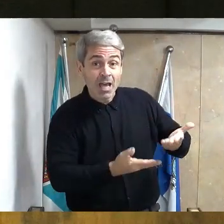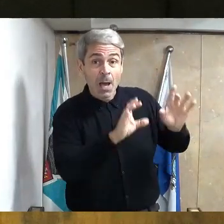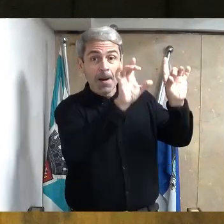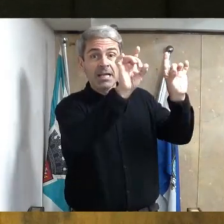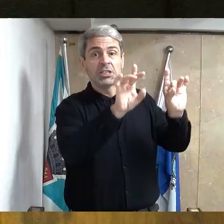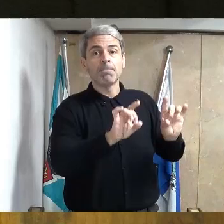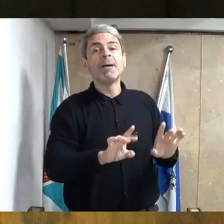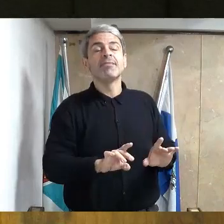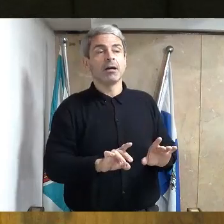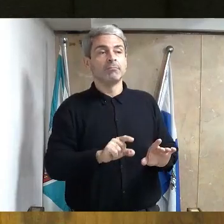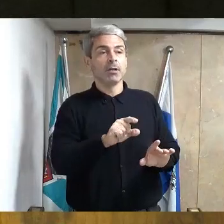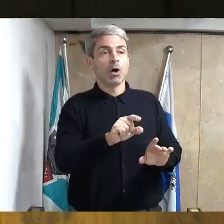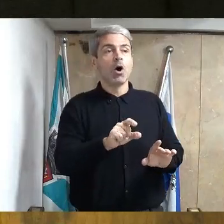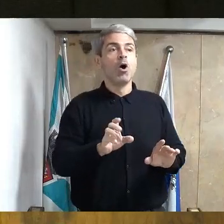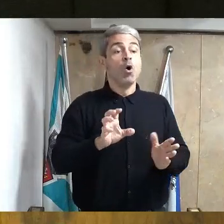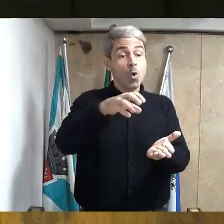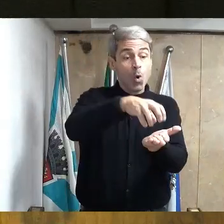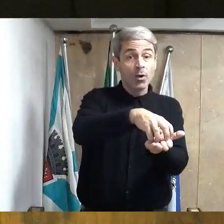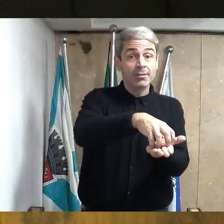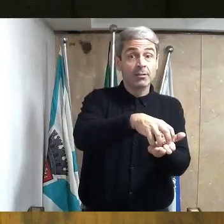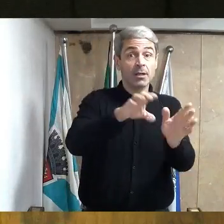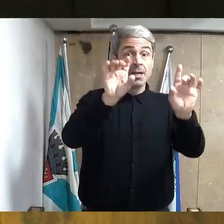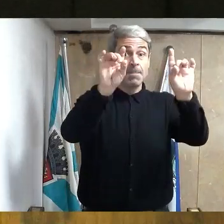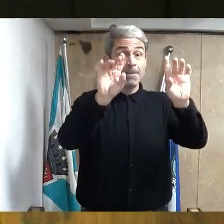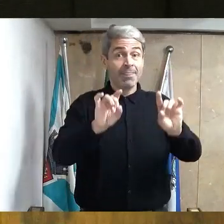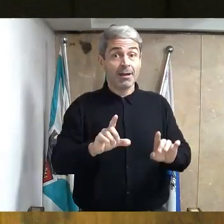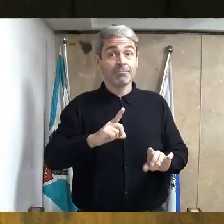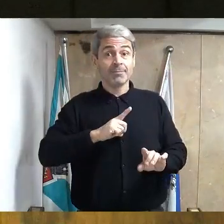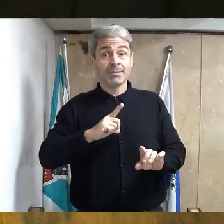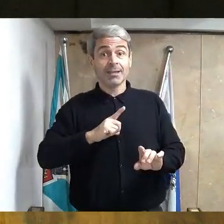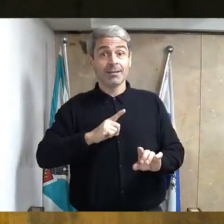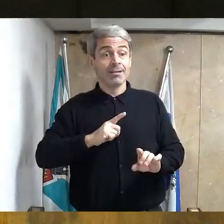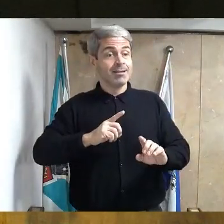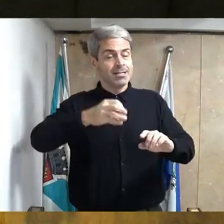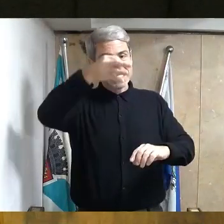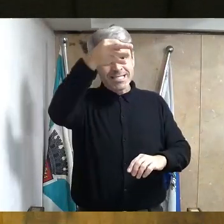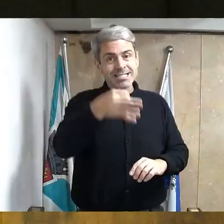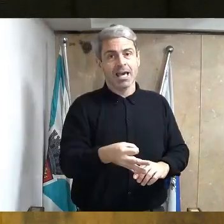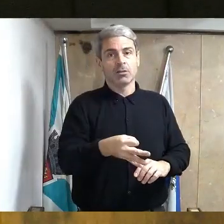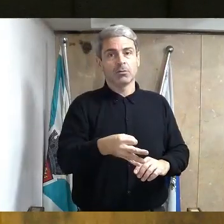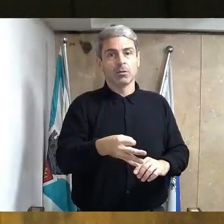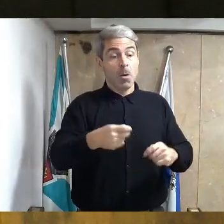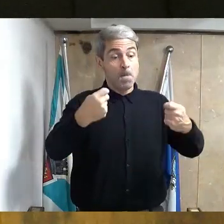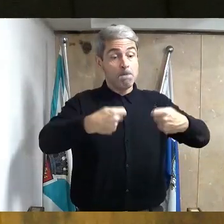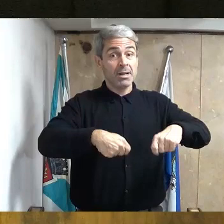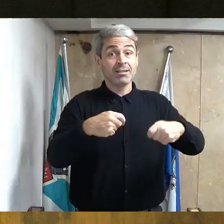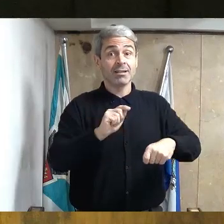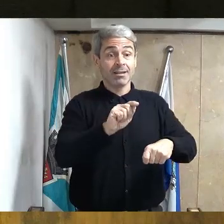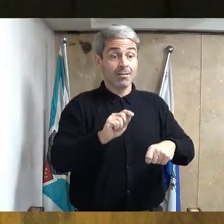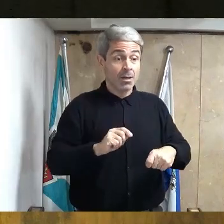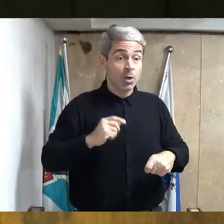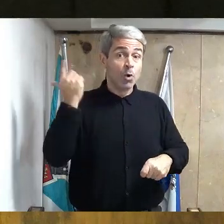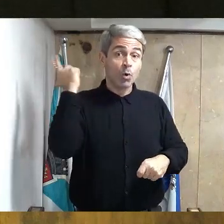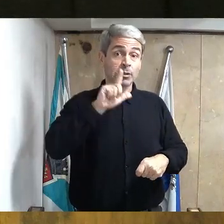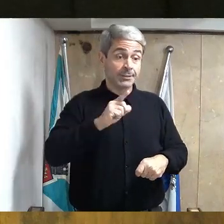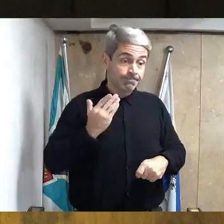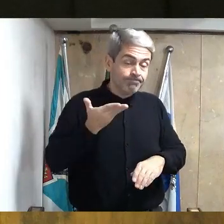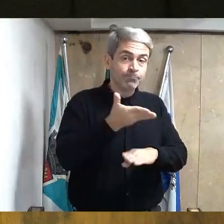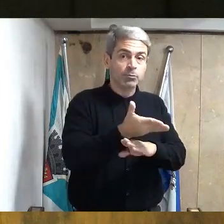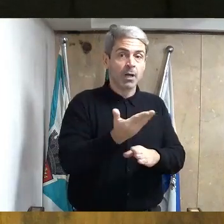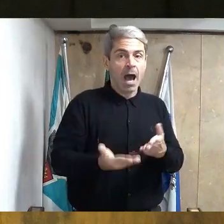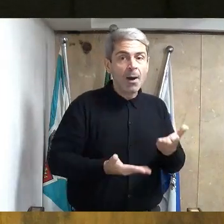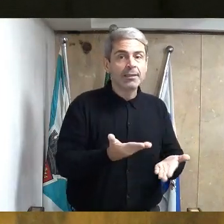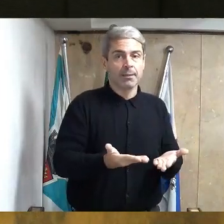especial, onde os centros especializados irão garantir todas as necessidades dos autistas e seus